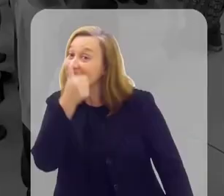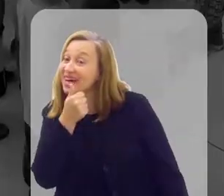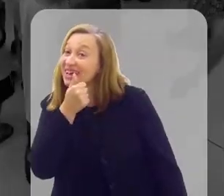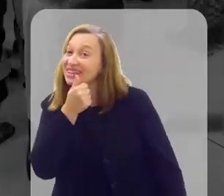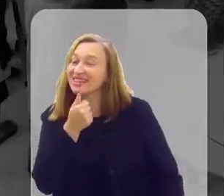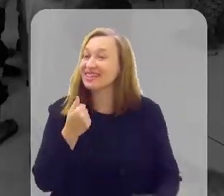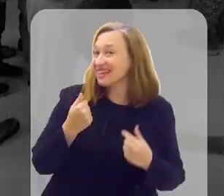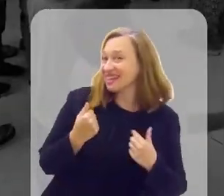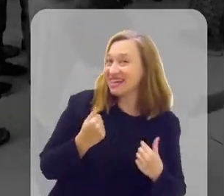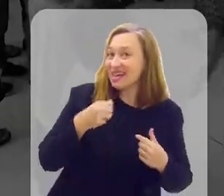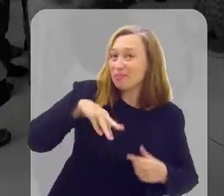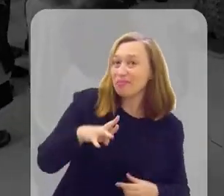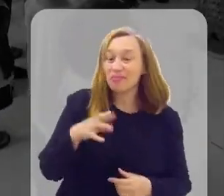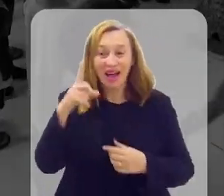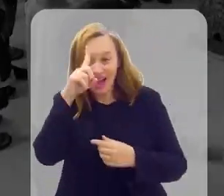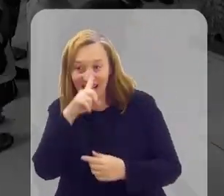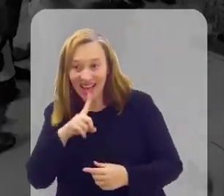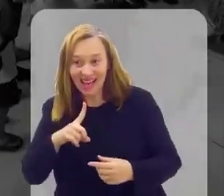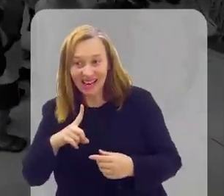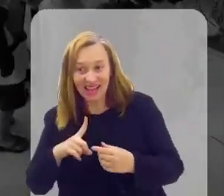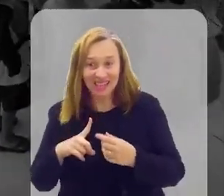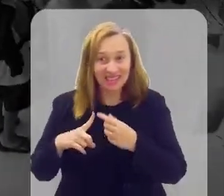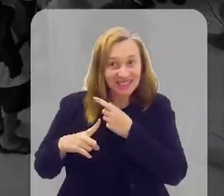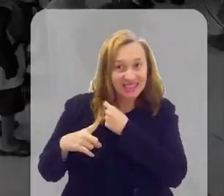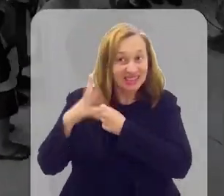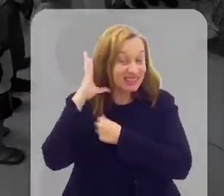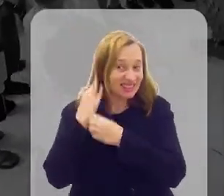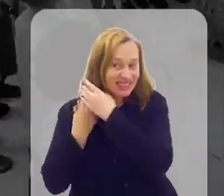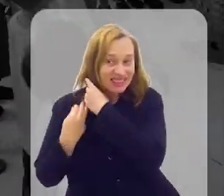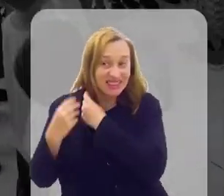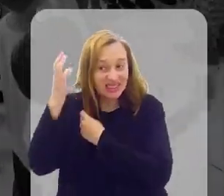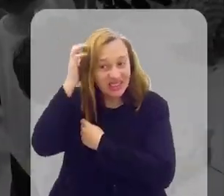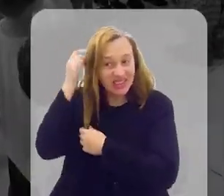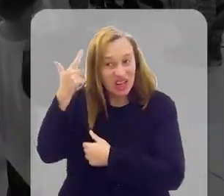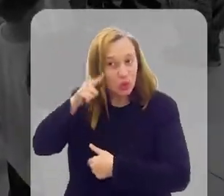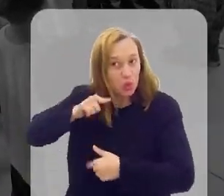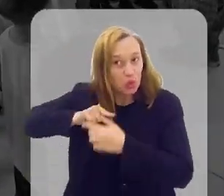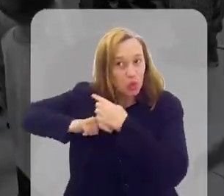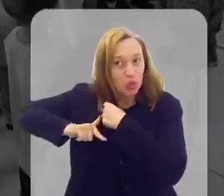burro, é amarelo e tem